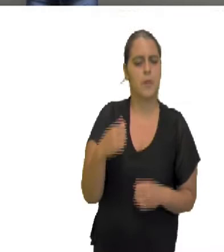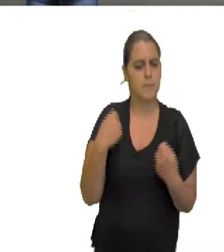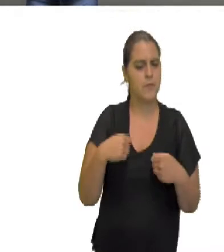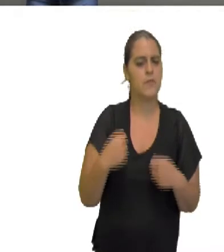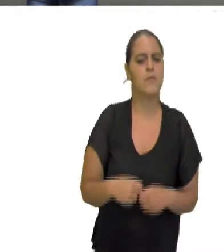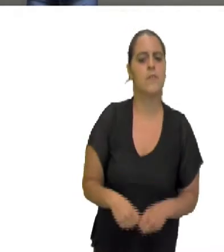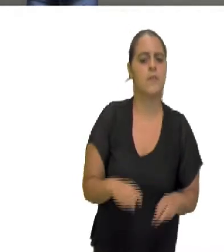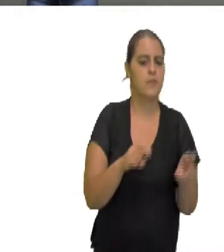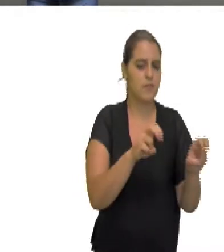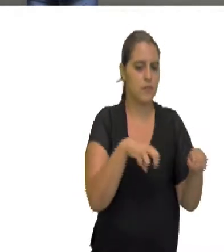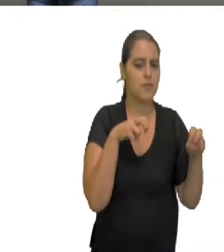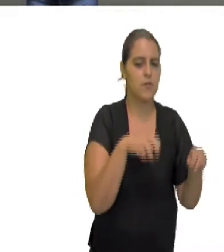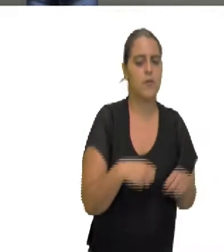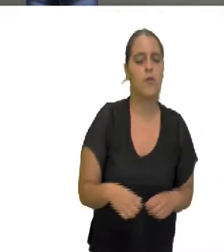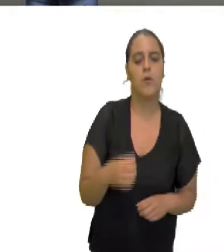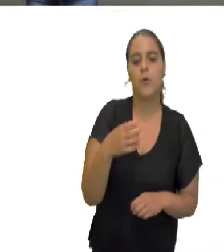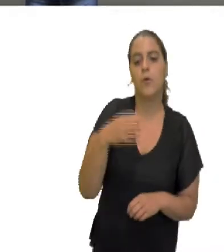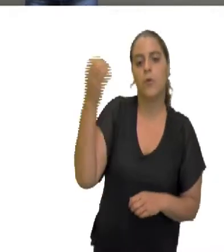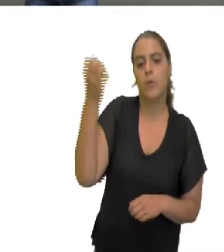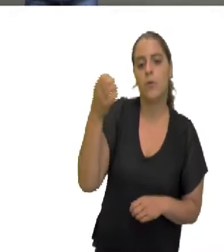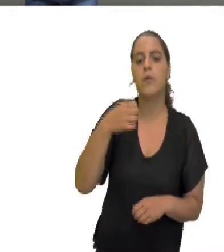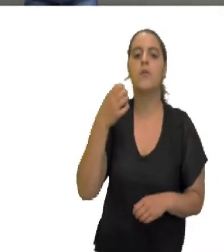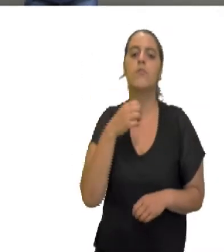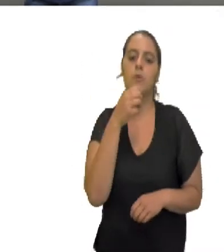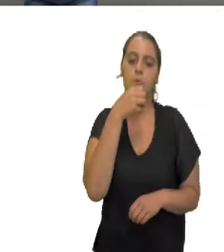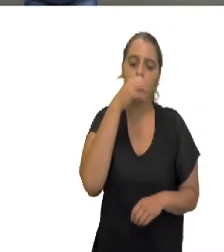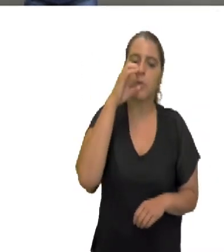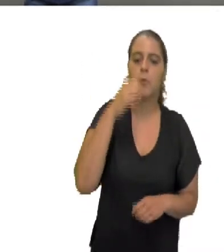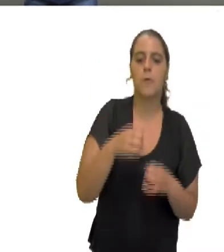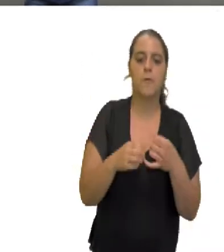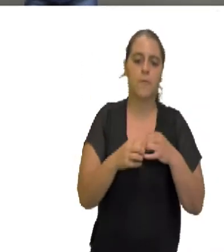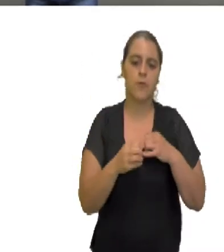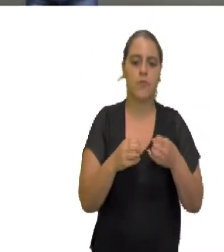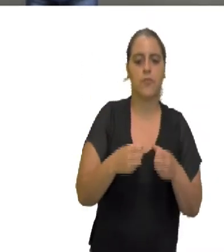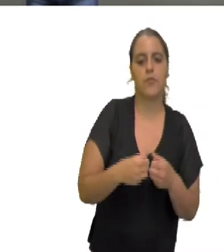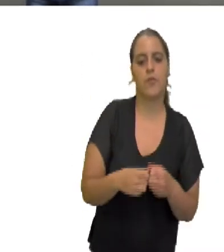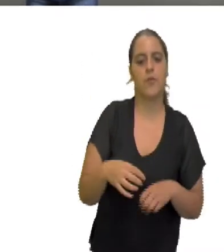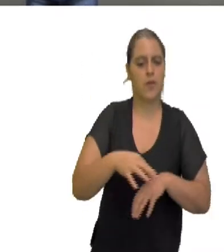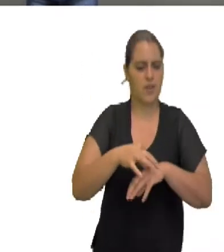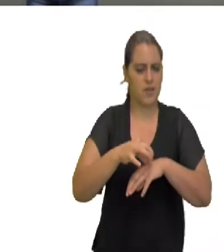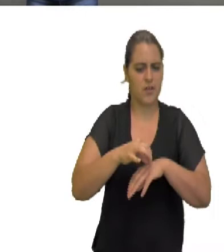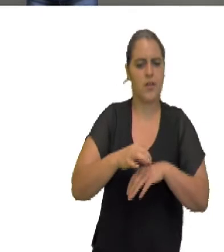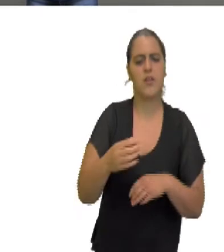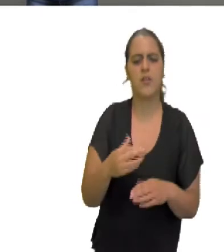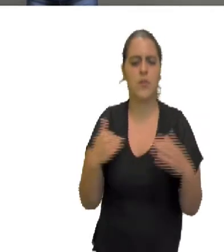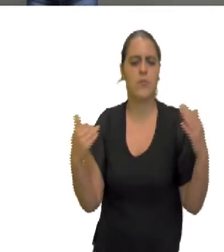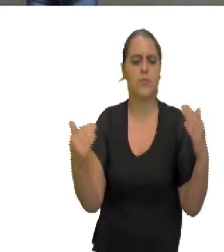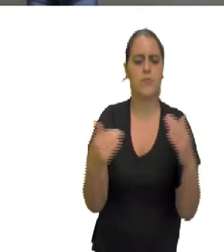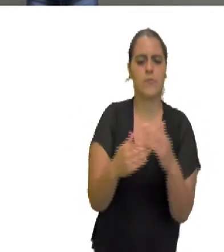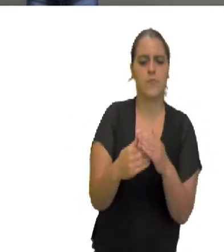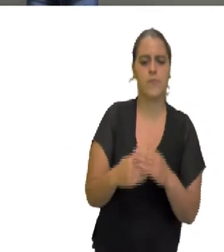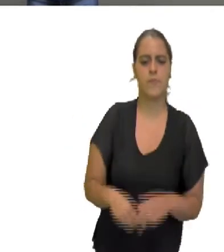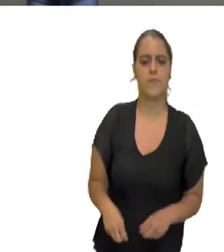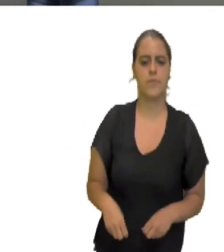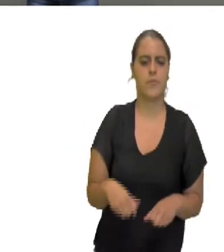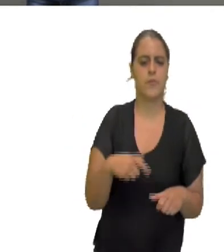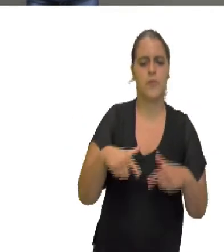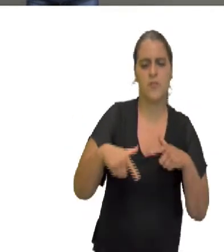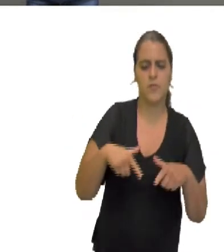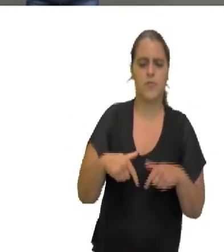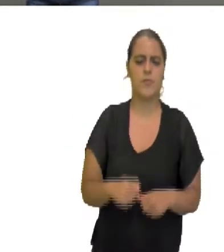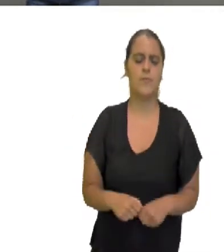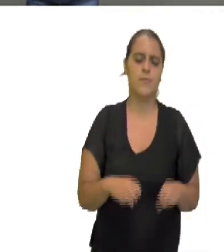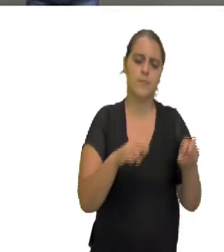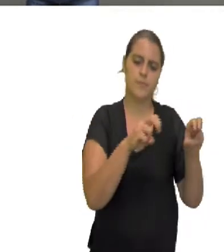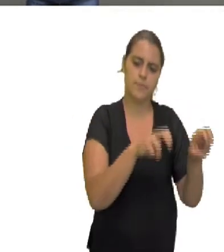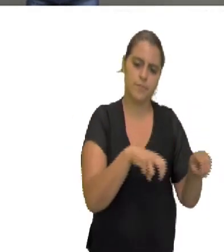Então, o leite que você bebe, o feijão, a carne, tudo isso veio do trabalho